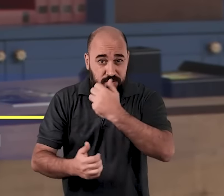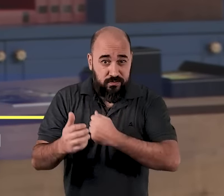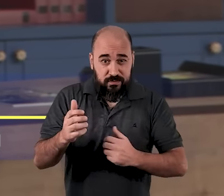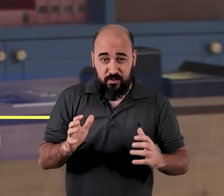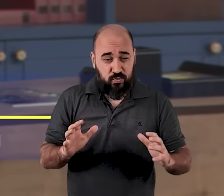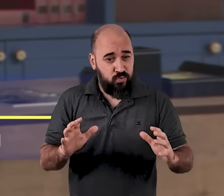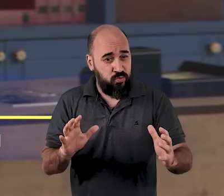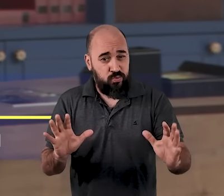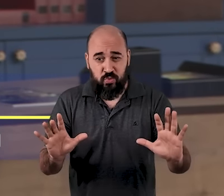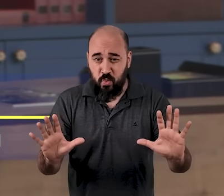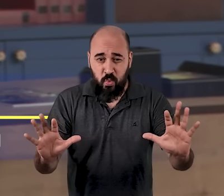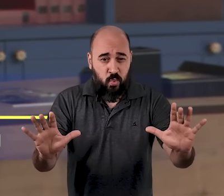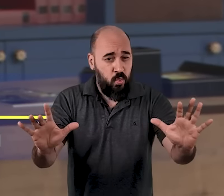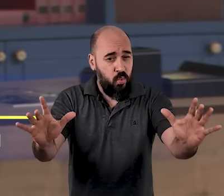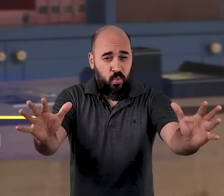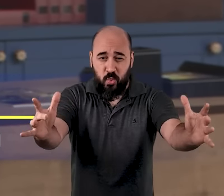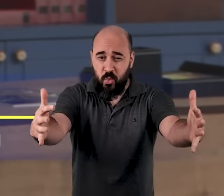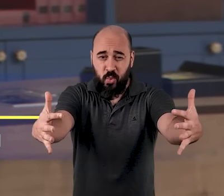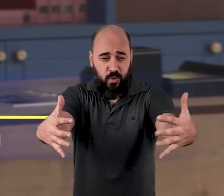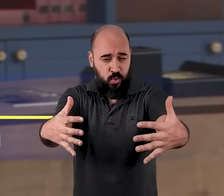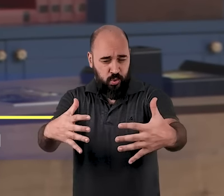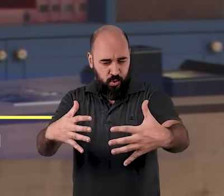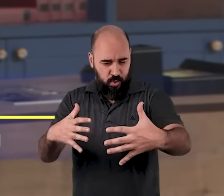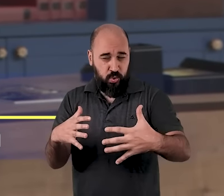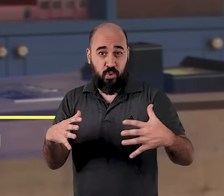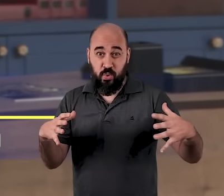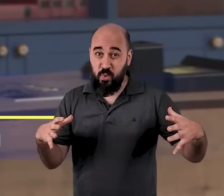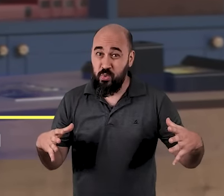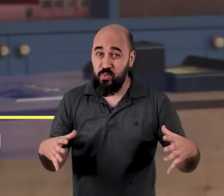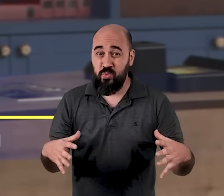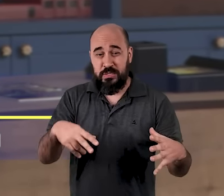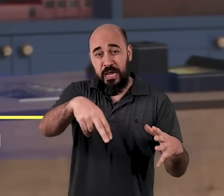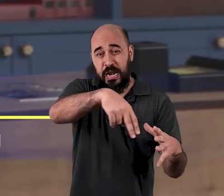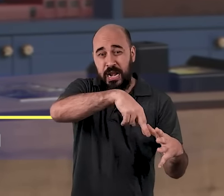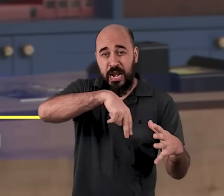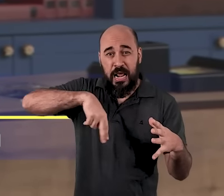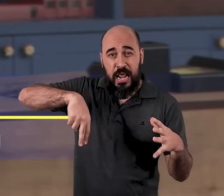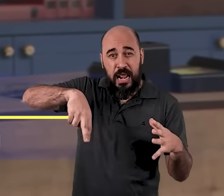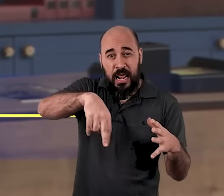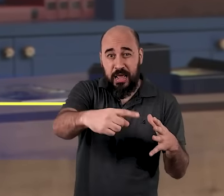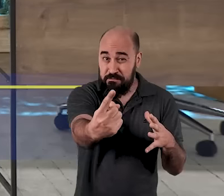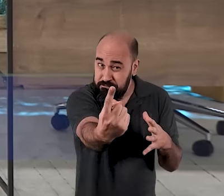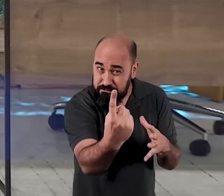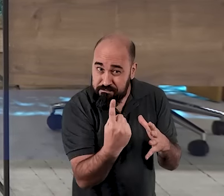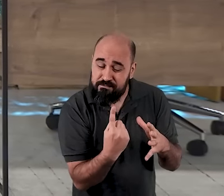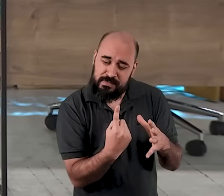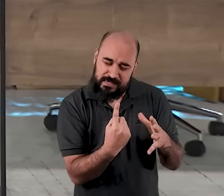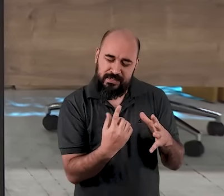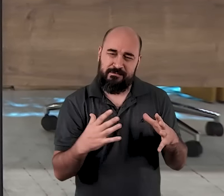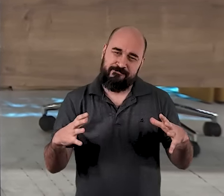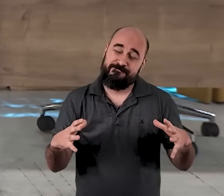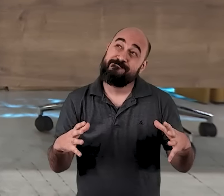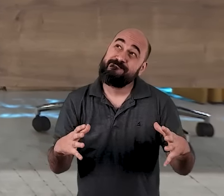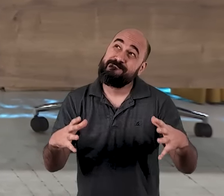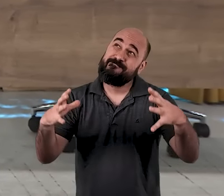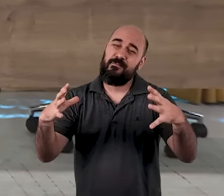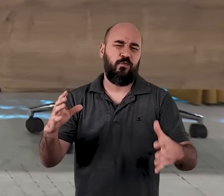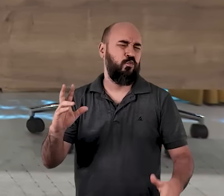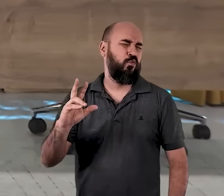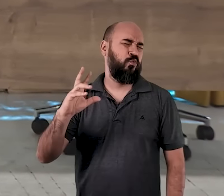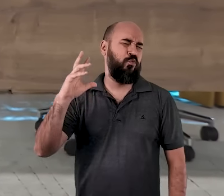como Salvador pessoal. Vai chegar a hora quando o nosso Senhor se manifestará. E como será lindo esse